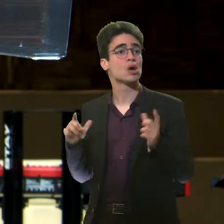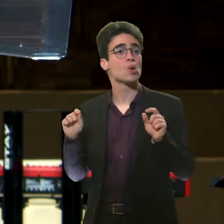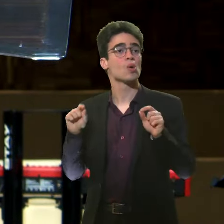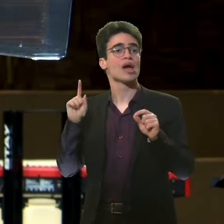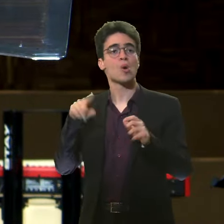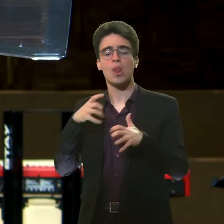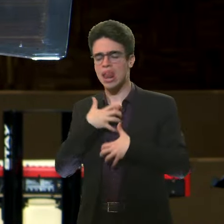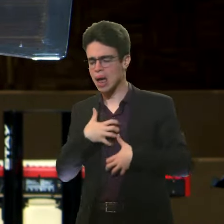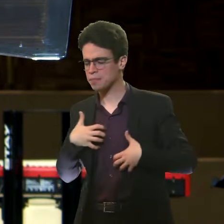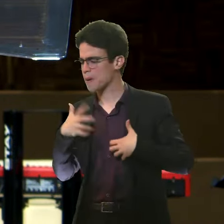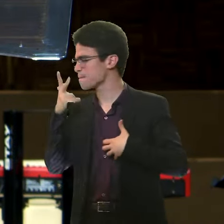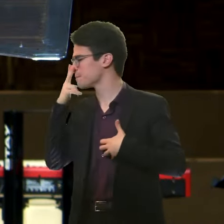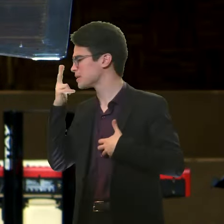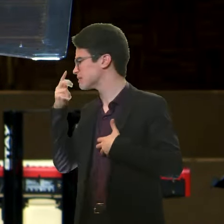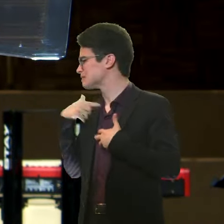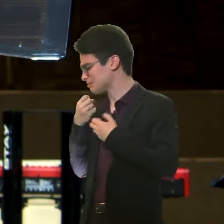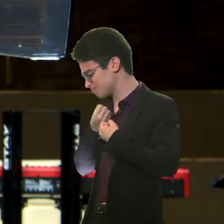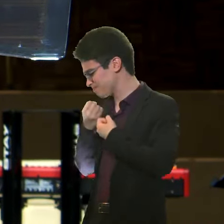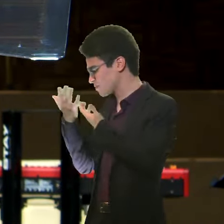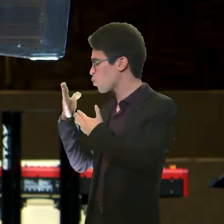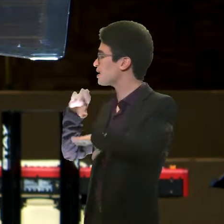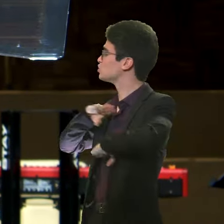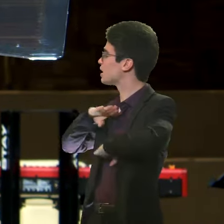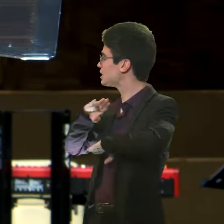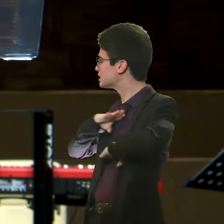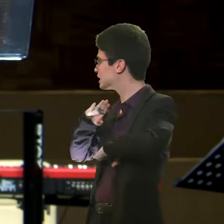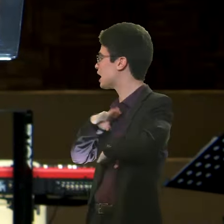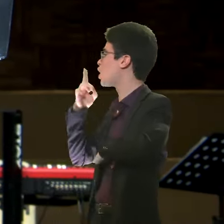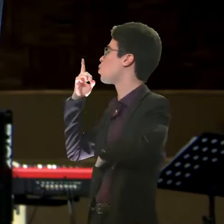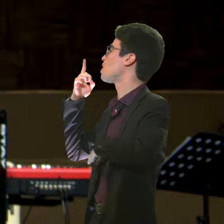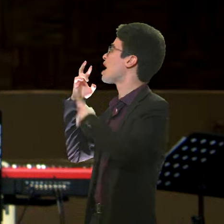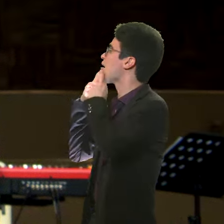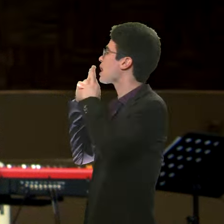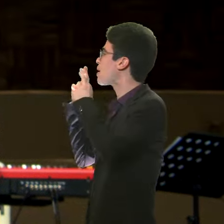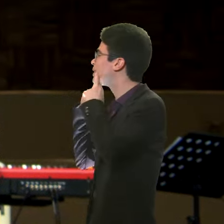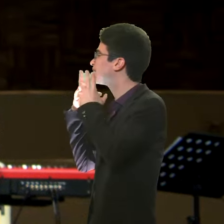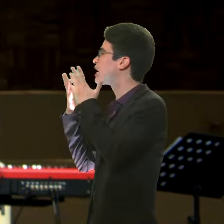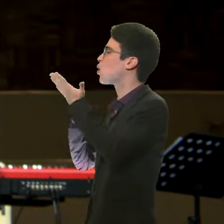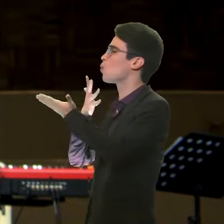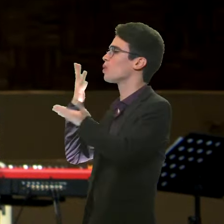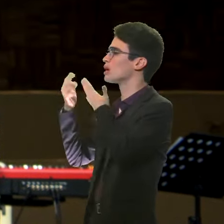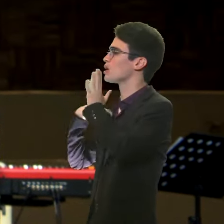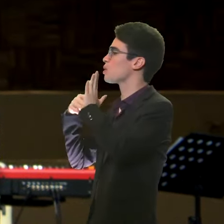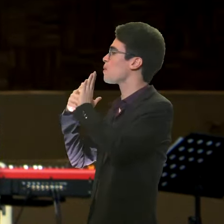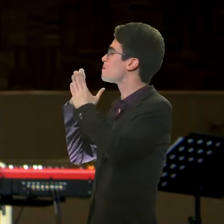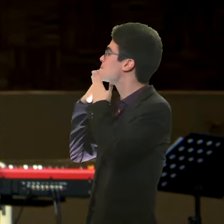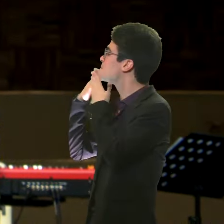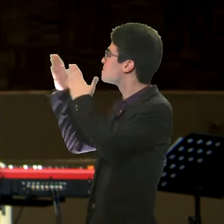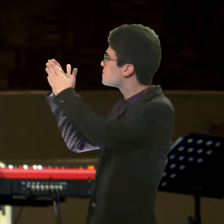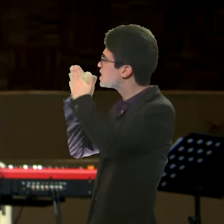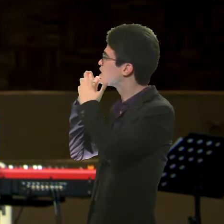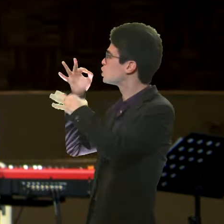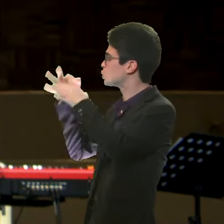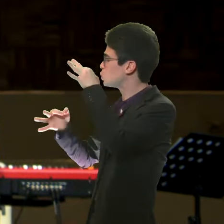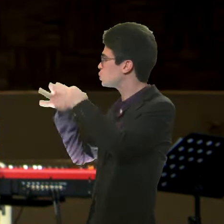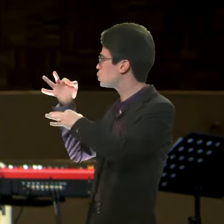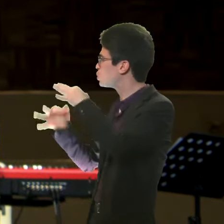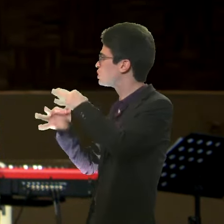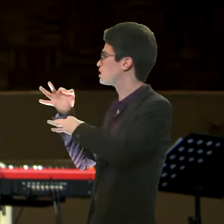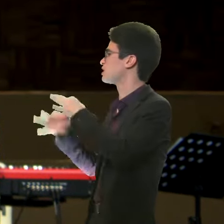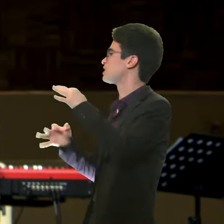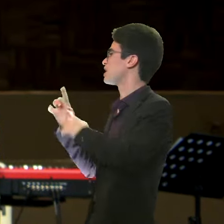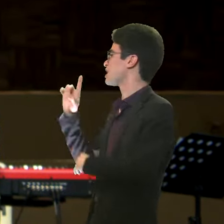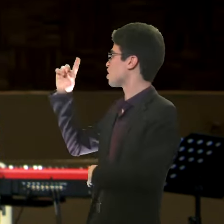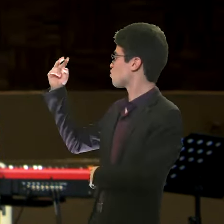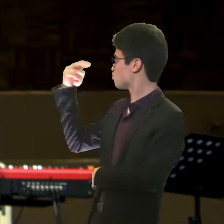queixa. Você traz uma situação, uma reclamação. Faz pedidos por justiça. Senhor, vê a